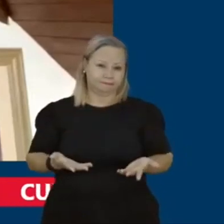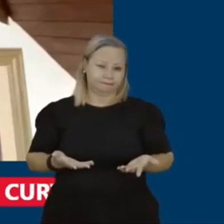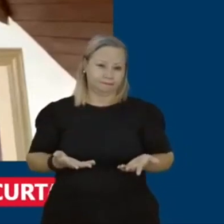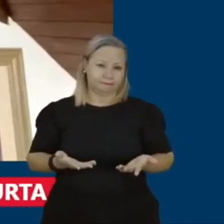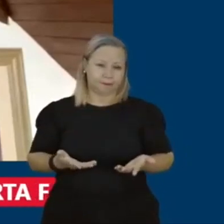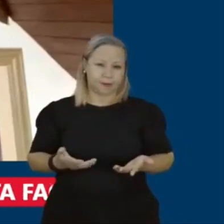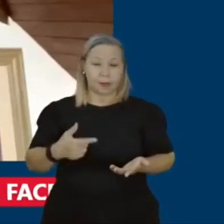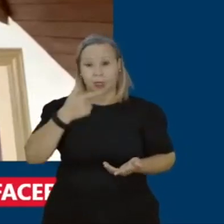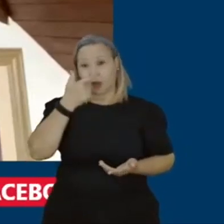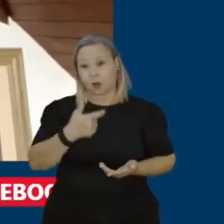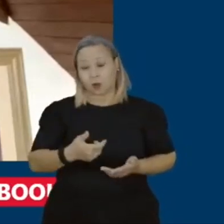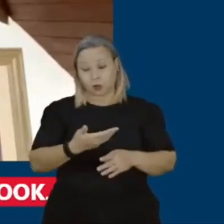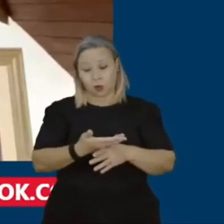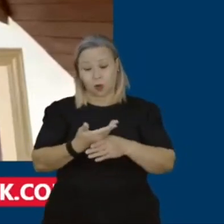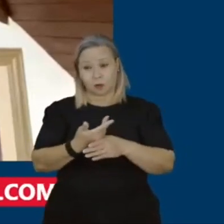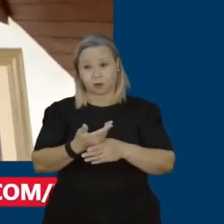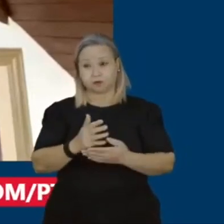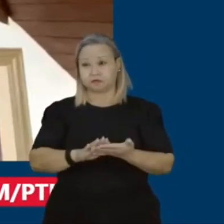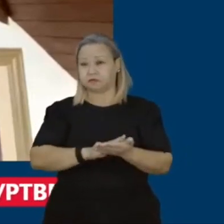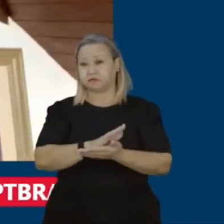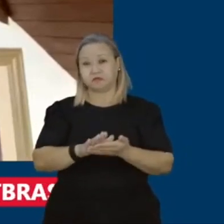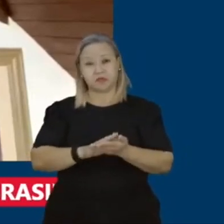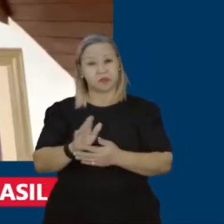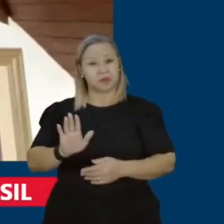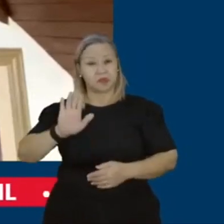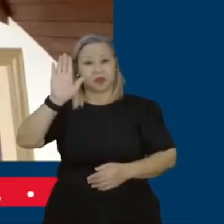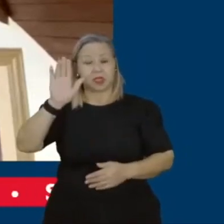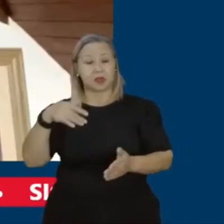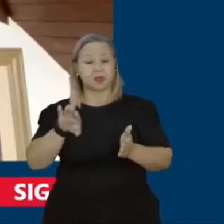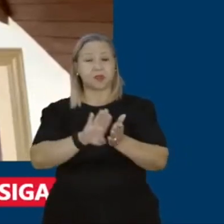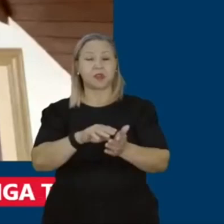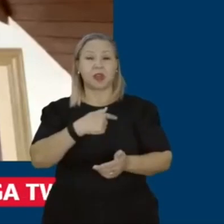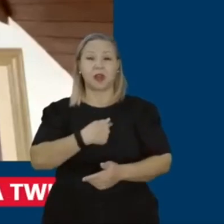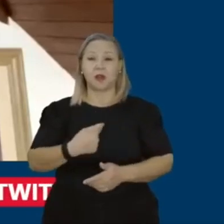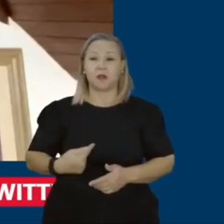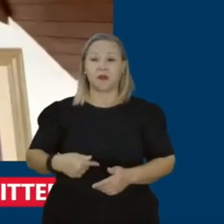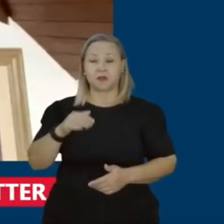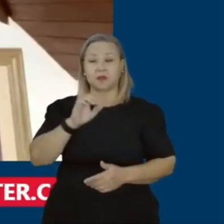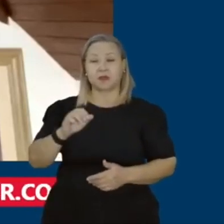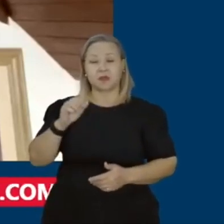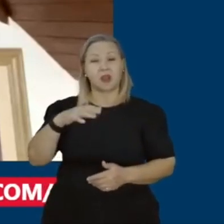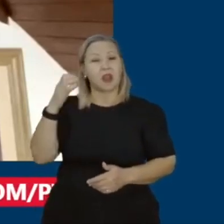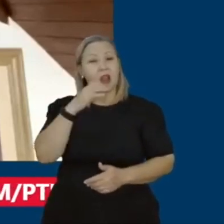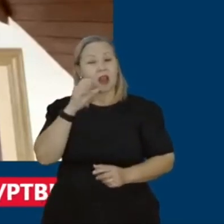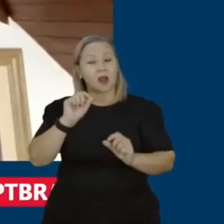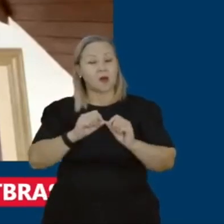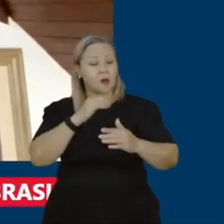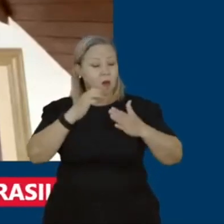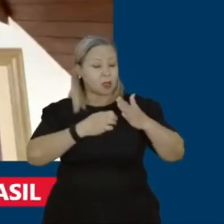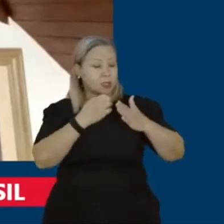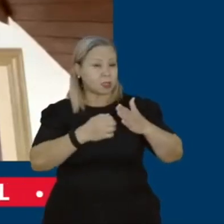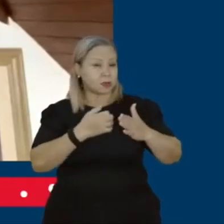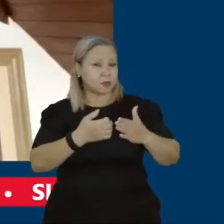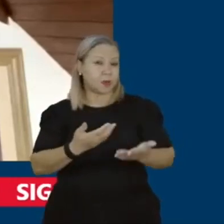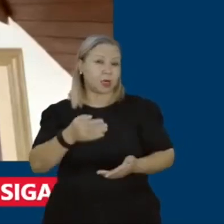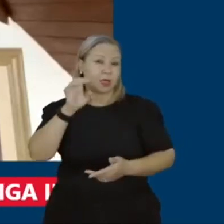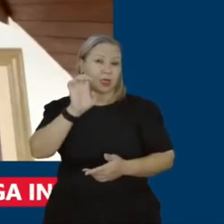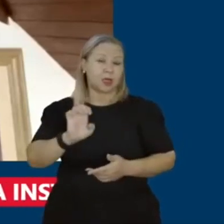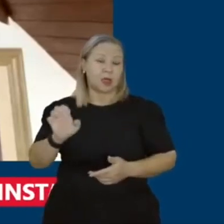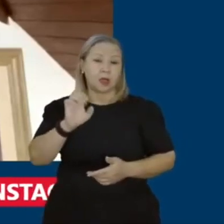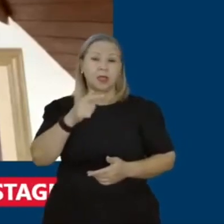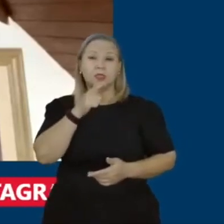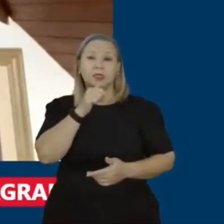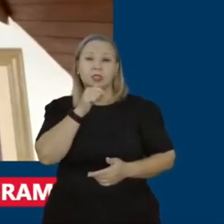sou pré-candidato, nem candidato eu sou ainda. Se eu chegar ao governo do Estado, eu coloco imediatamente as empresas estatais de água e de energia